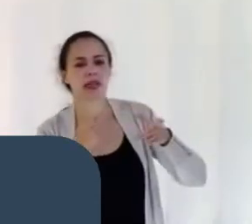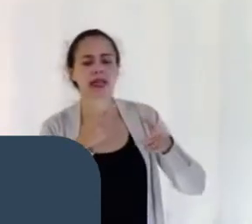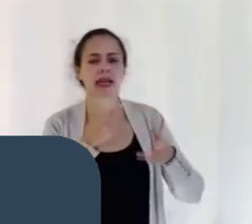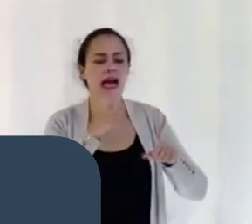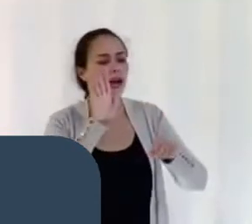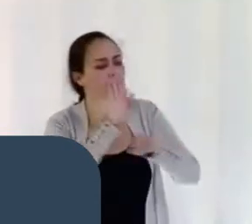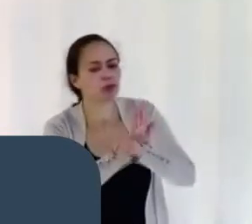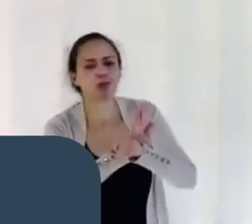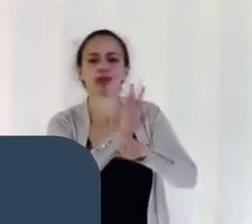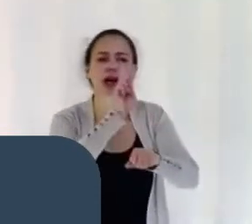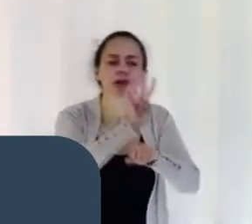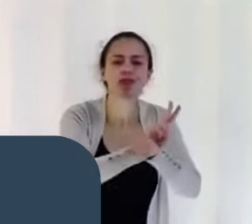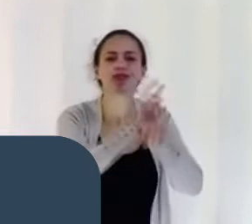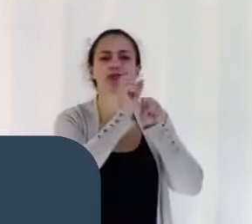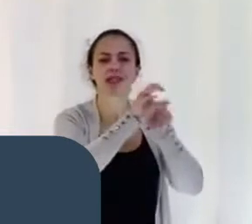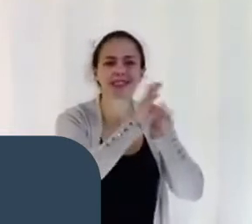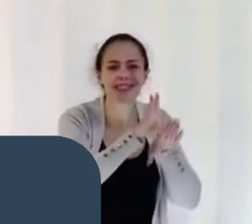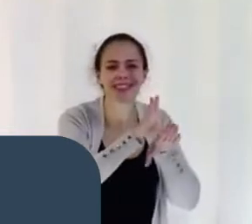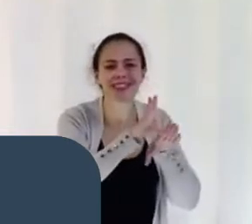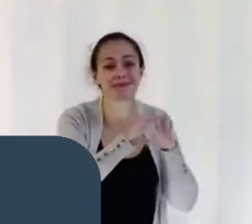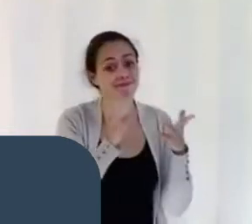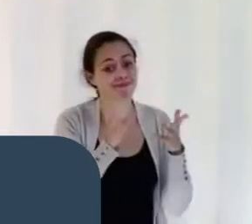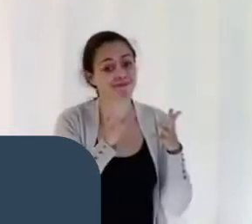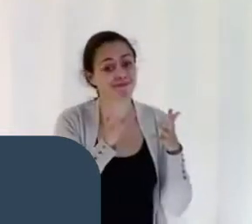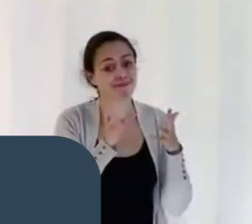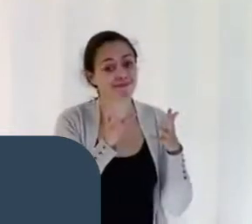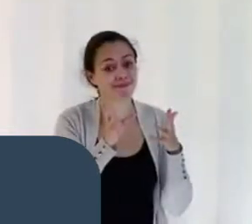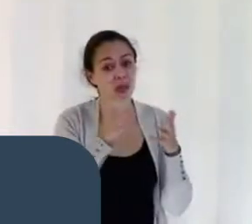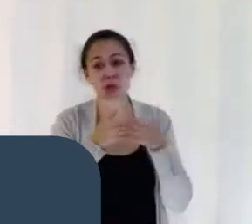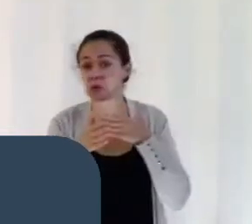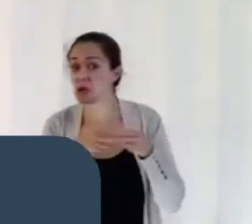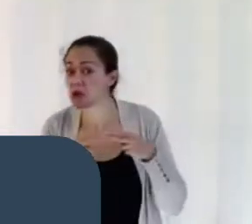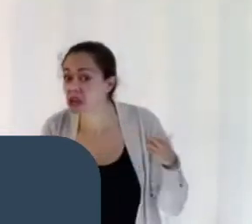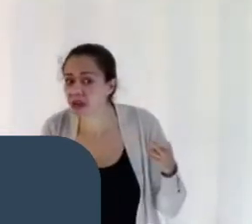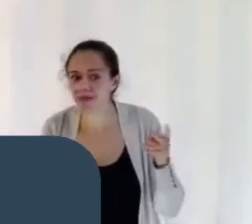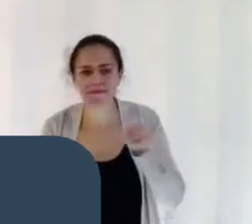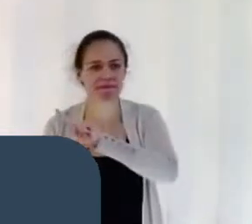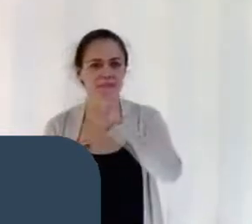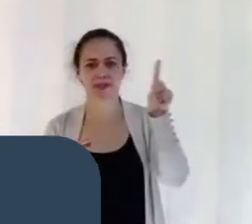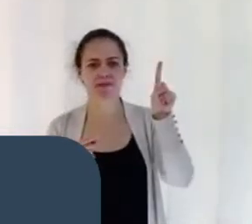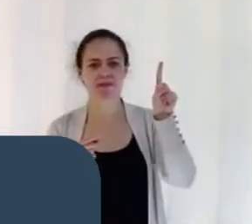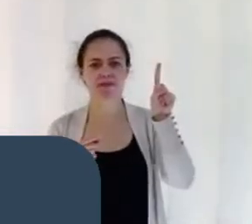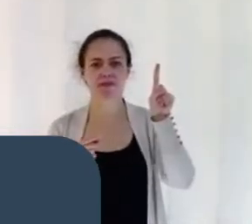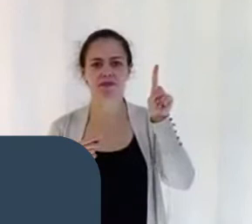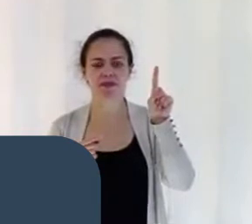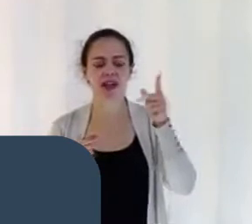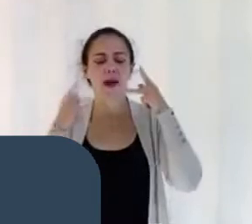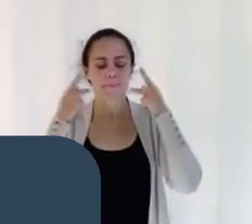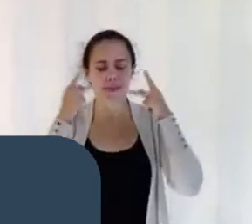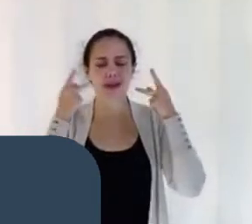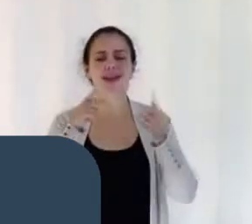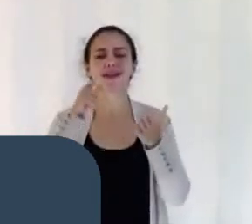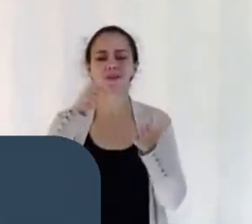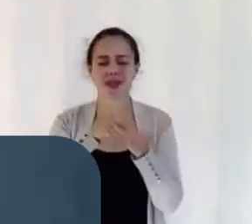pregaram a palavra de Deus. Nós temos que pregar a Bíblia. A nossa interpretação é uma